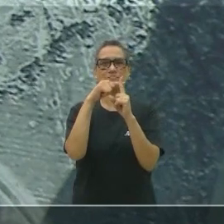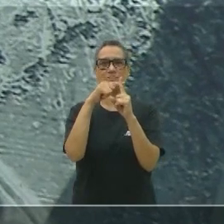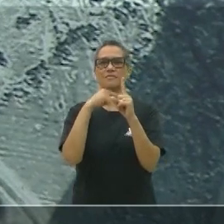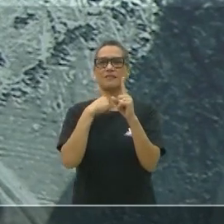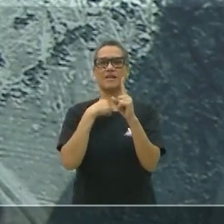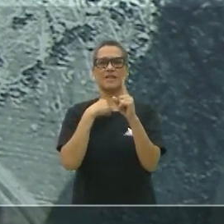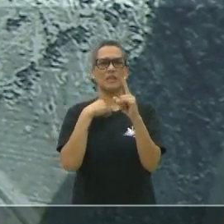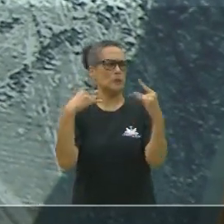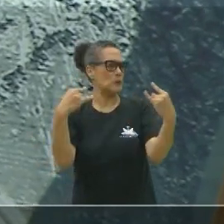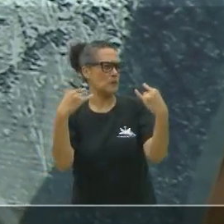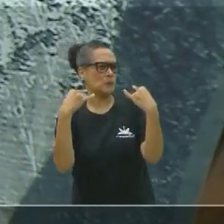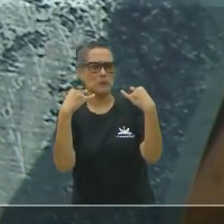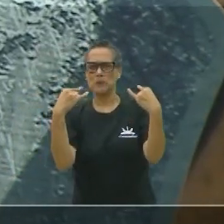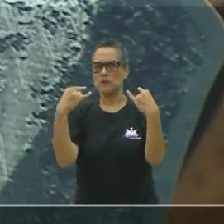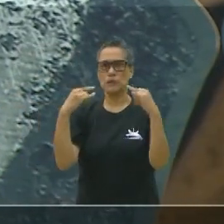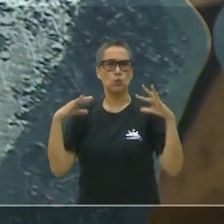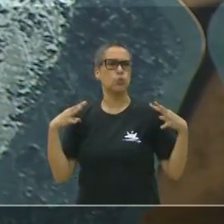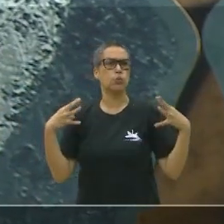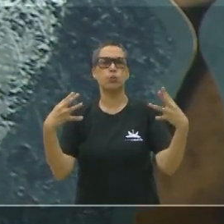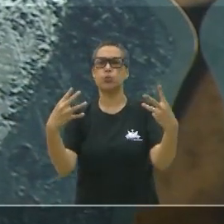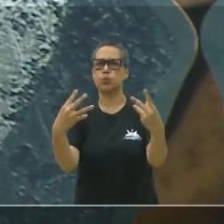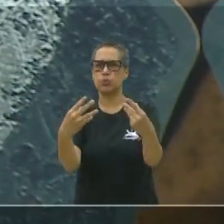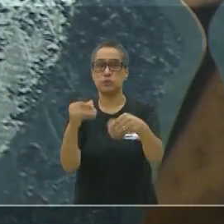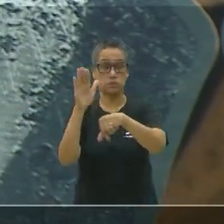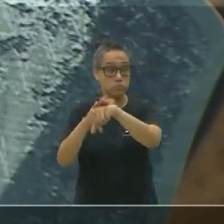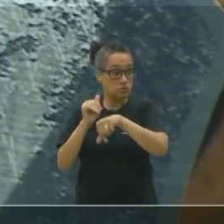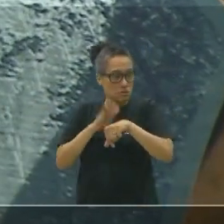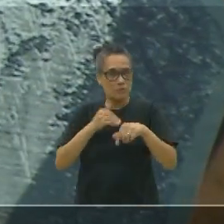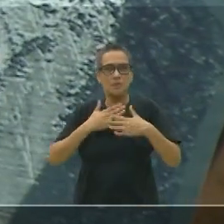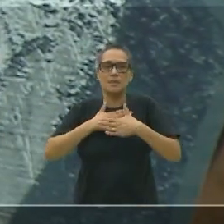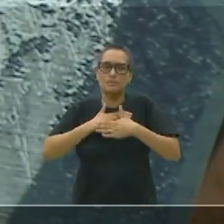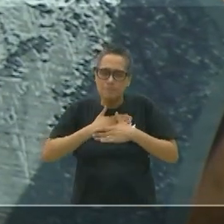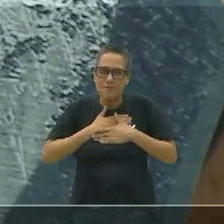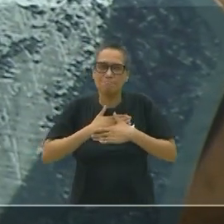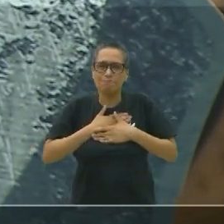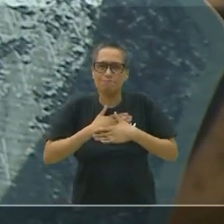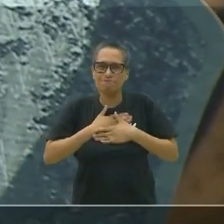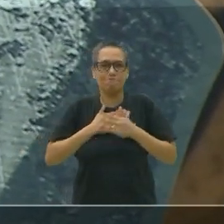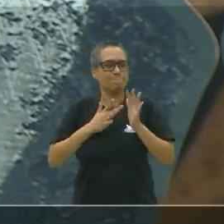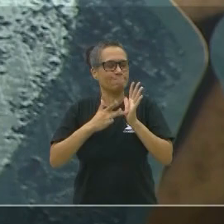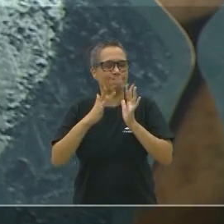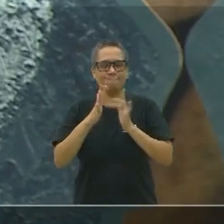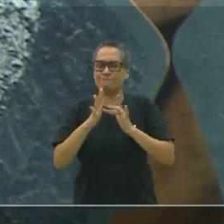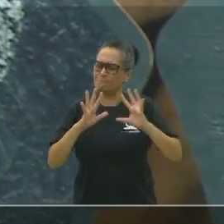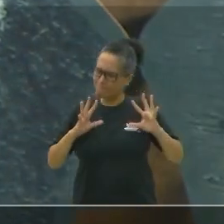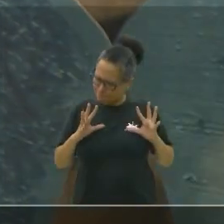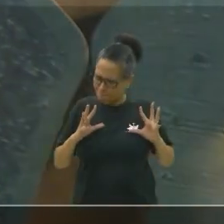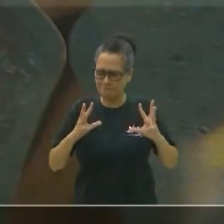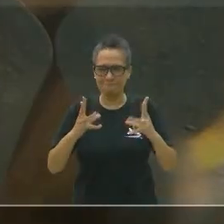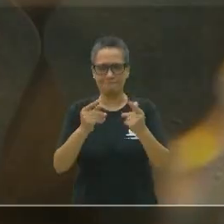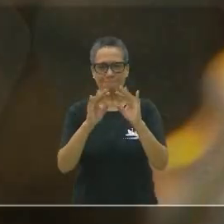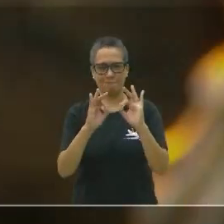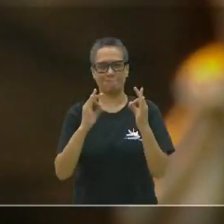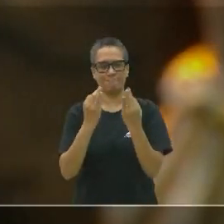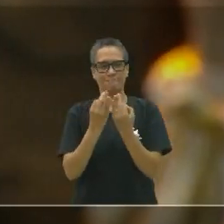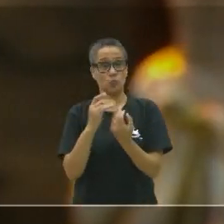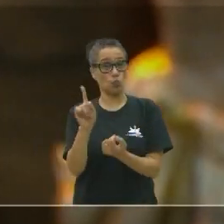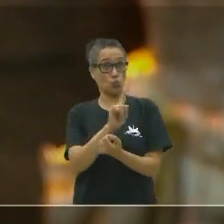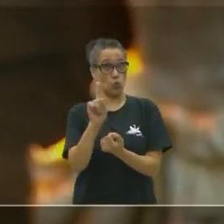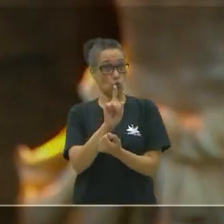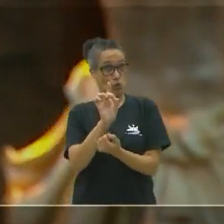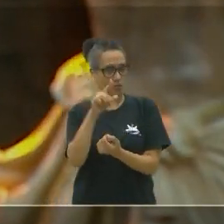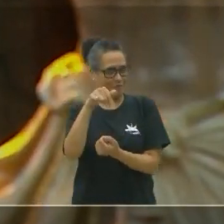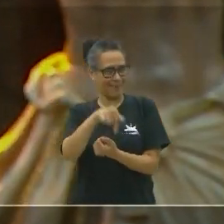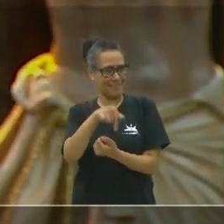atrairei todos a mim. Amém. Todos, família. Não só nós que estamos